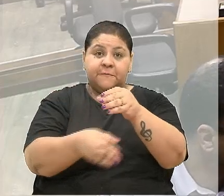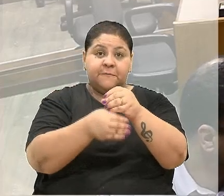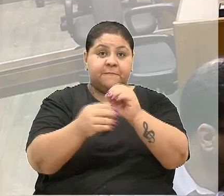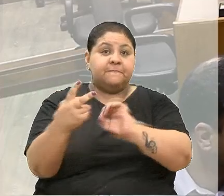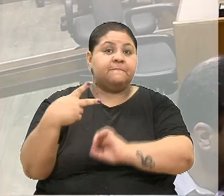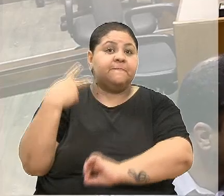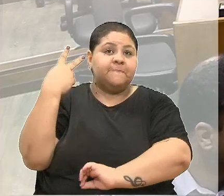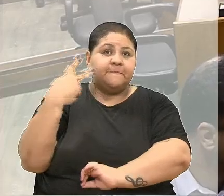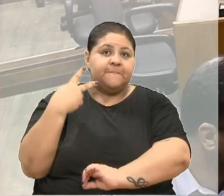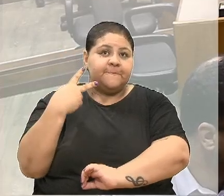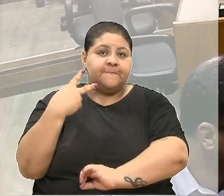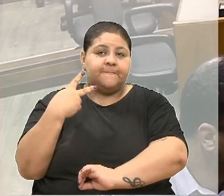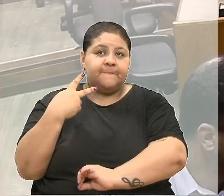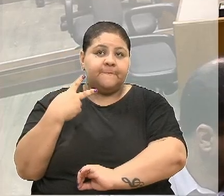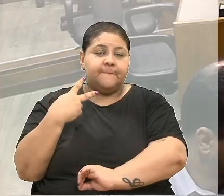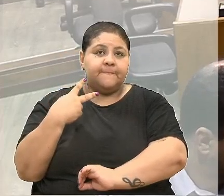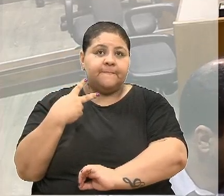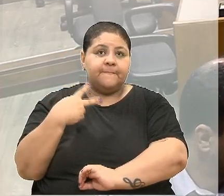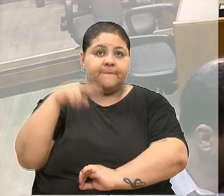vereador